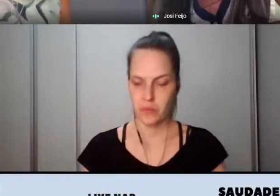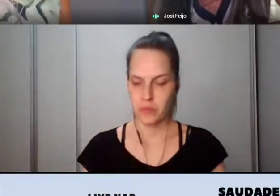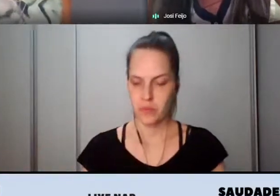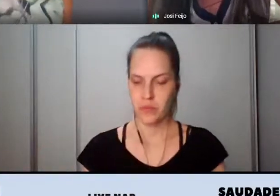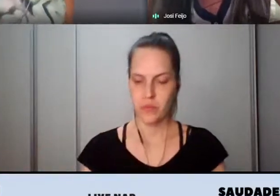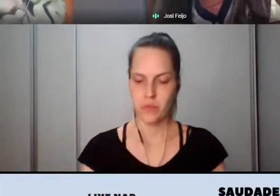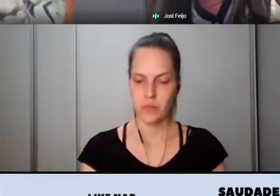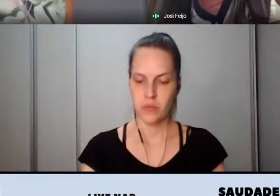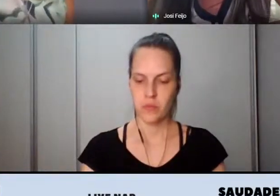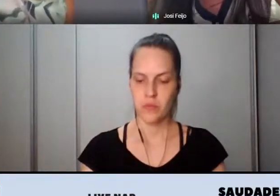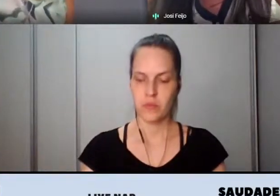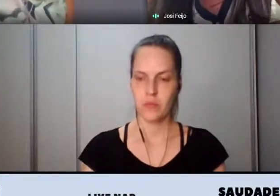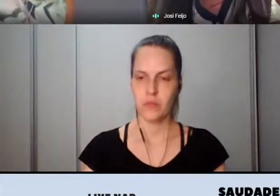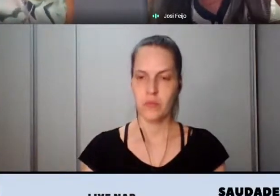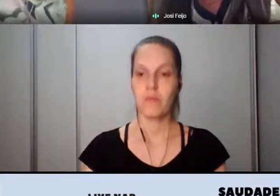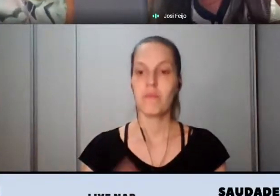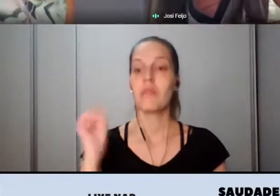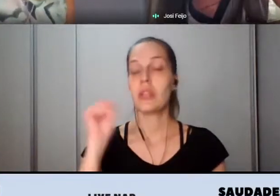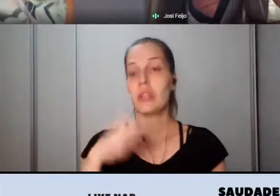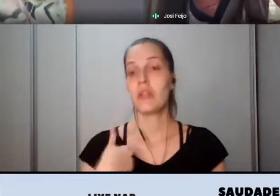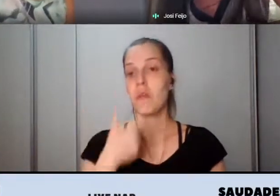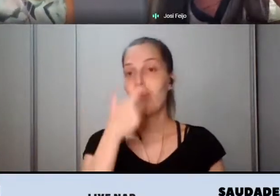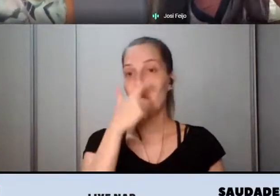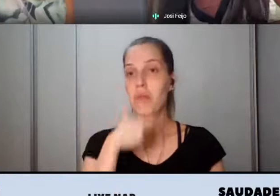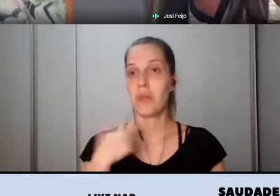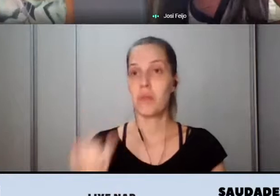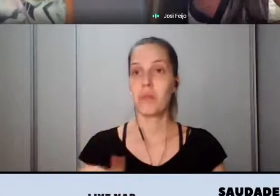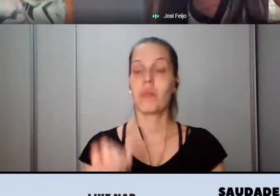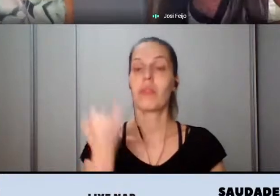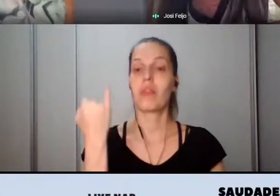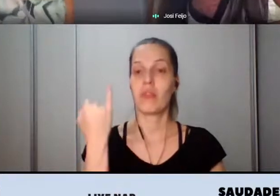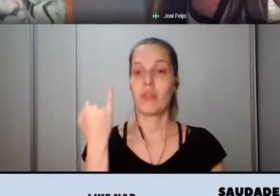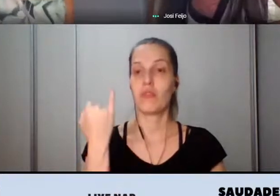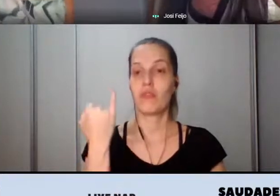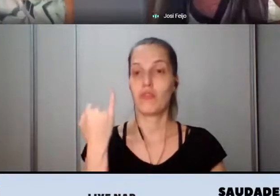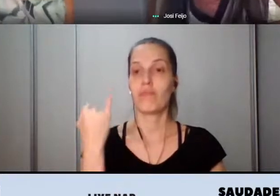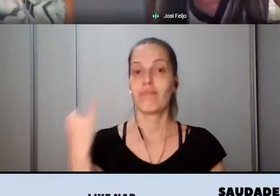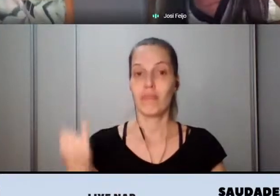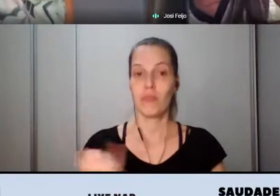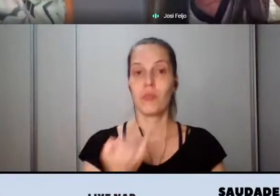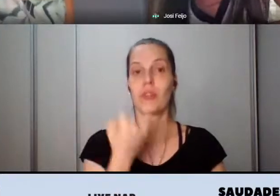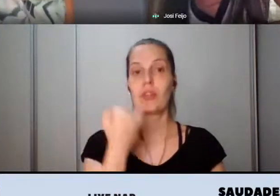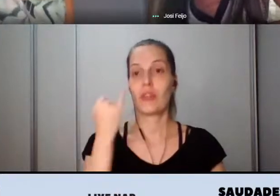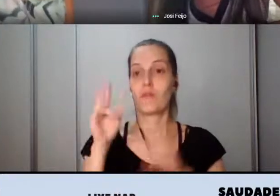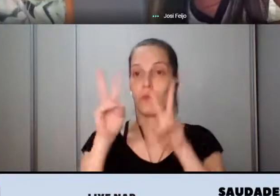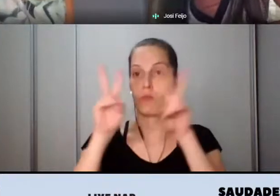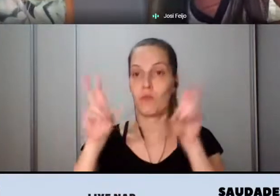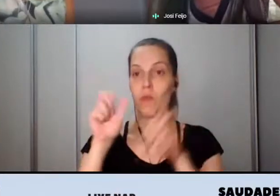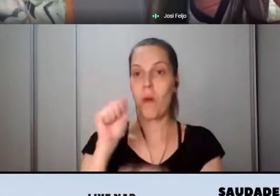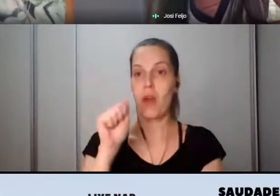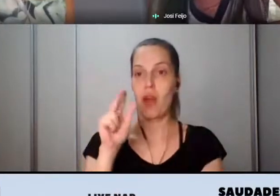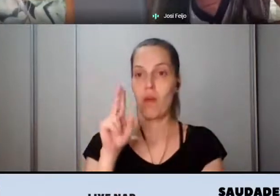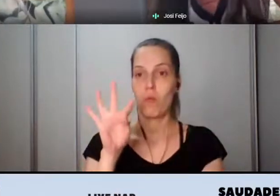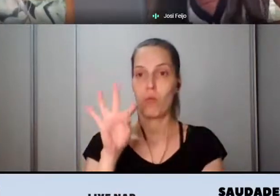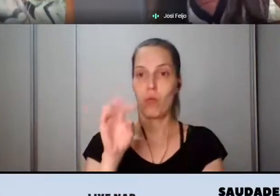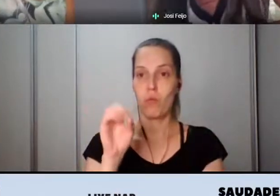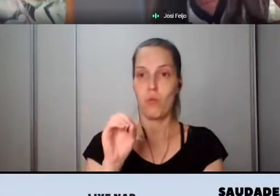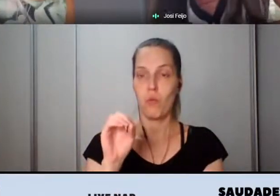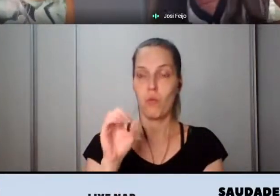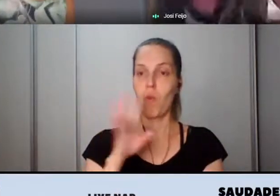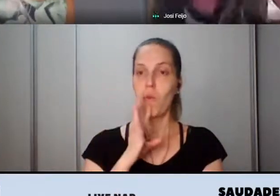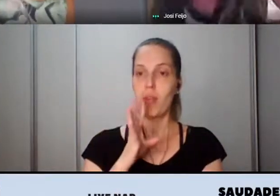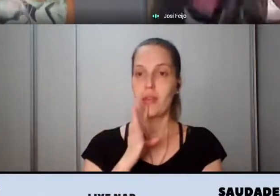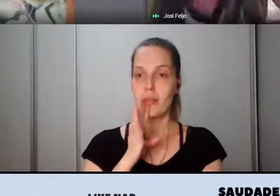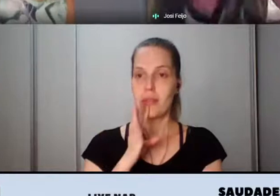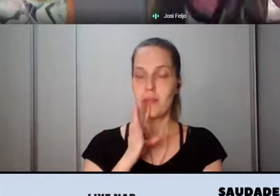Sim, eu acho muito importante, assim, nesse sentido, a questão do autoconhecimento, né? Tu trouxe dessa questão das relações,